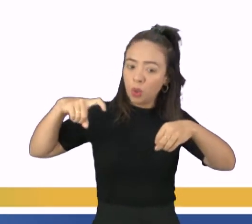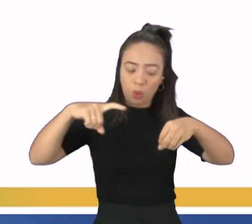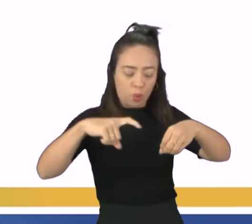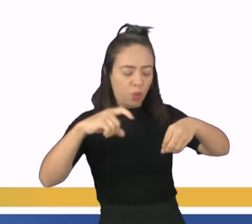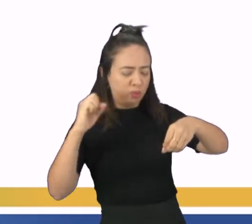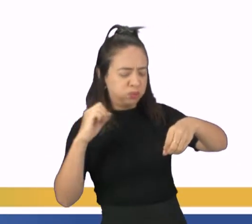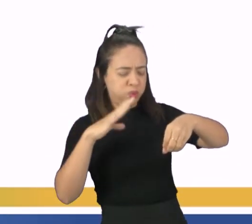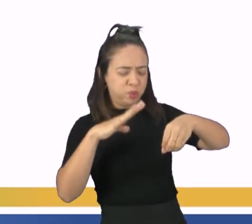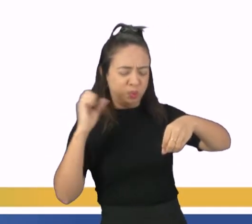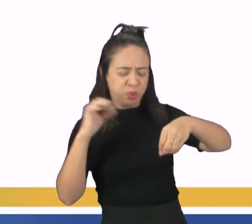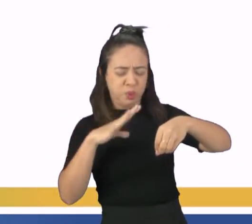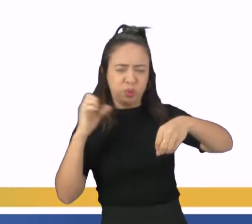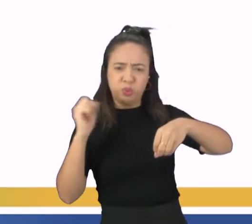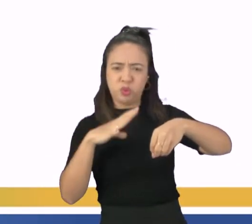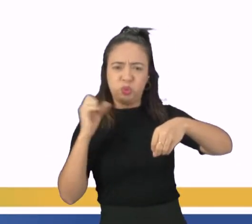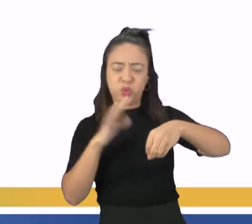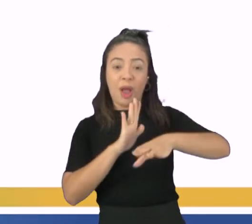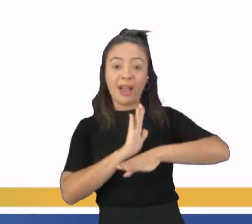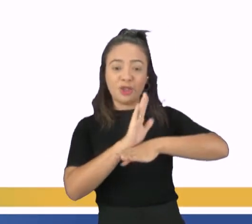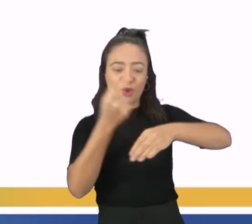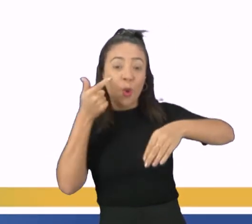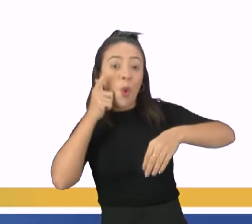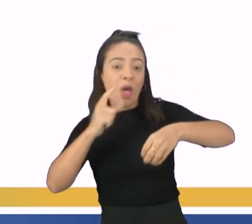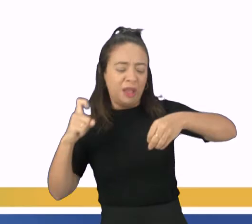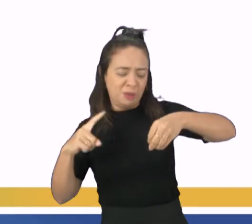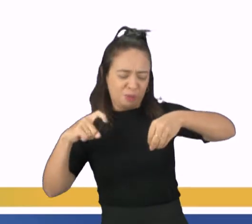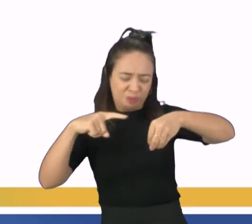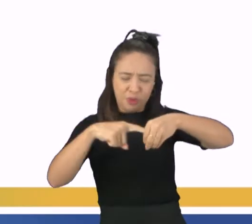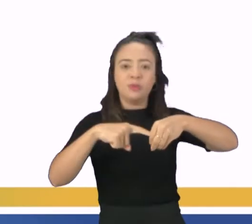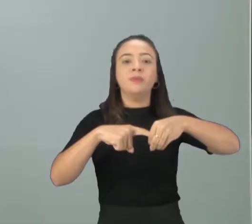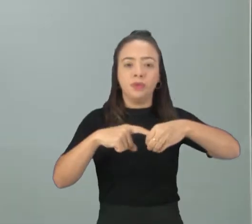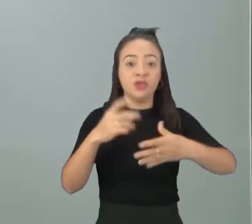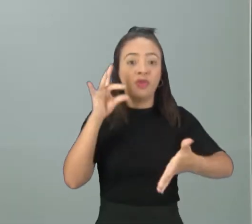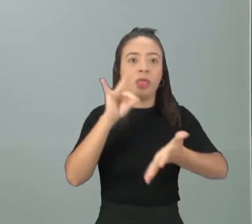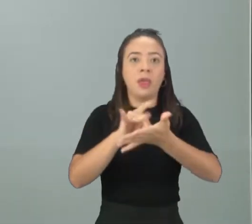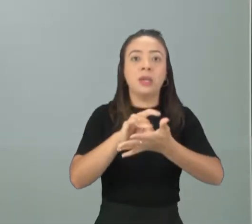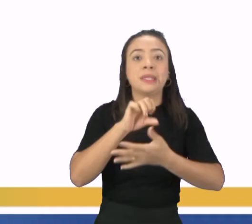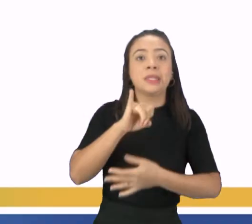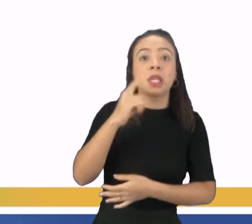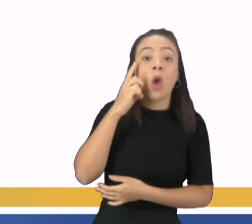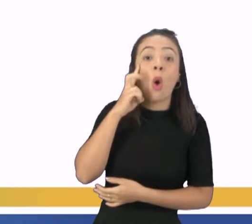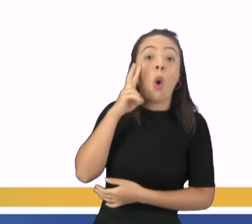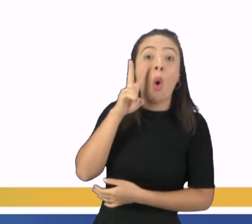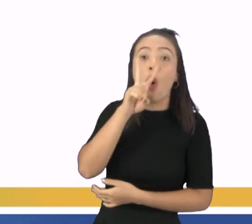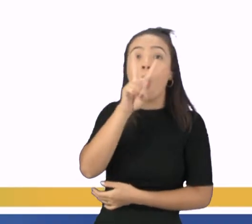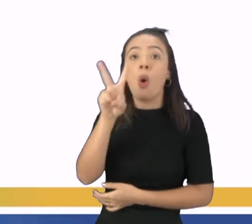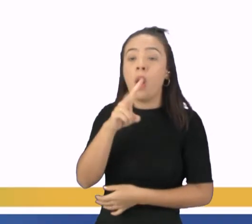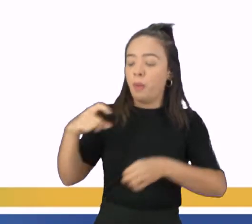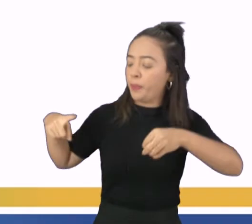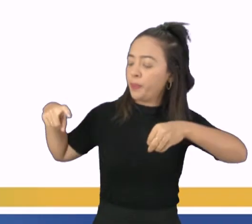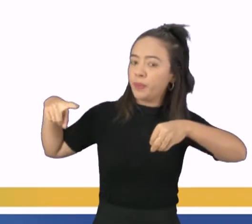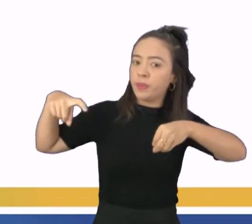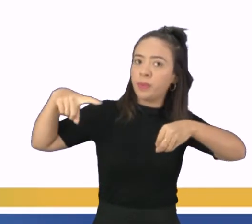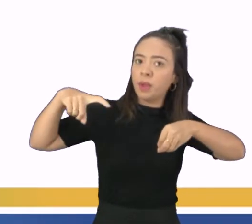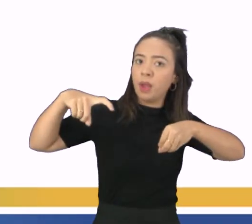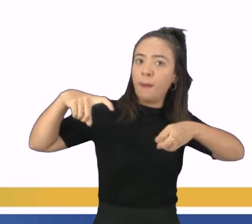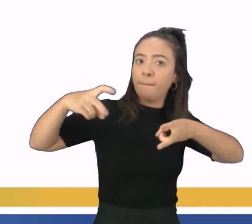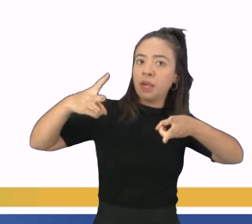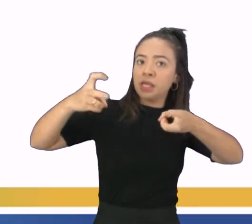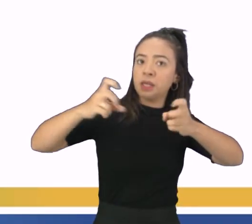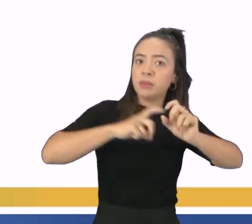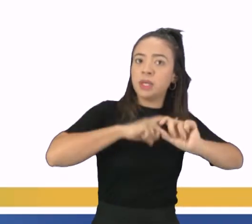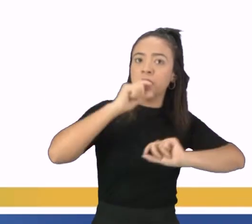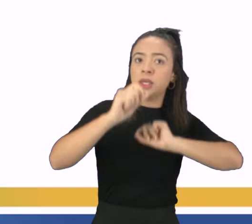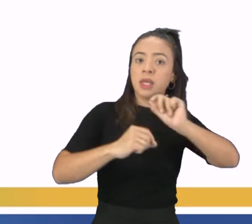lança enzimas que ajudam na penetração do ovócito. Realmente. Se você olhar ali na anatomia do espermatozoide, você vai ver que ele